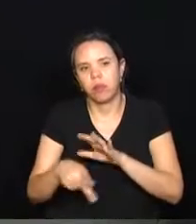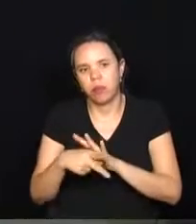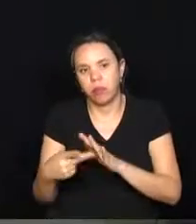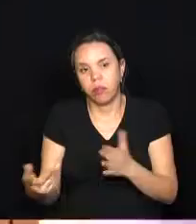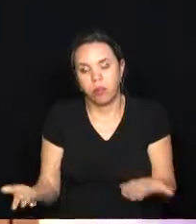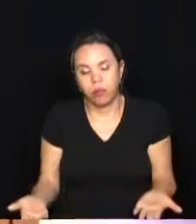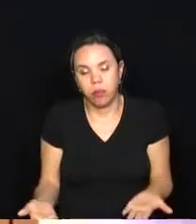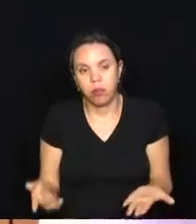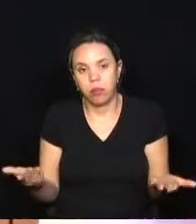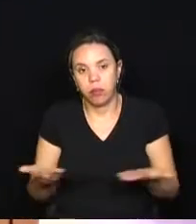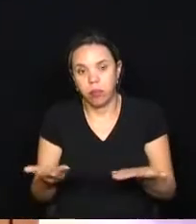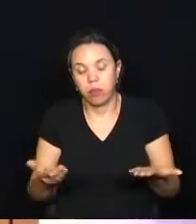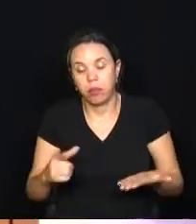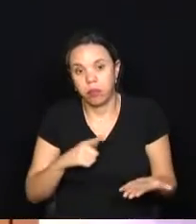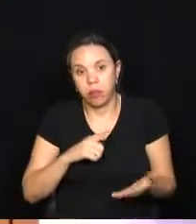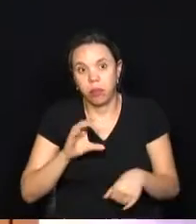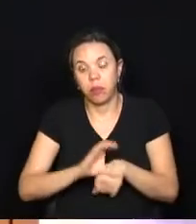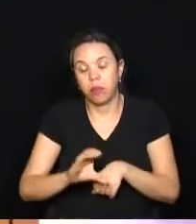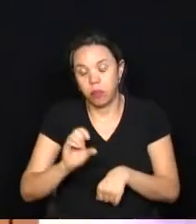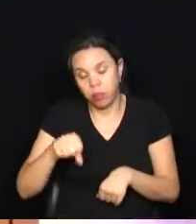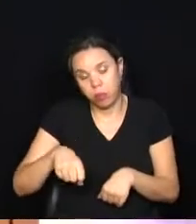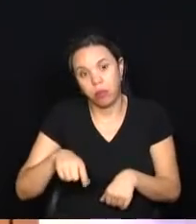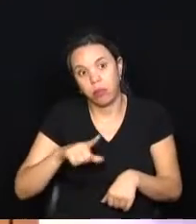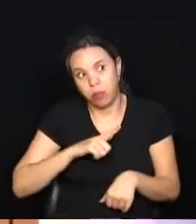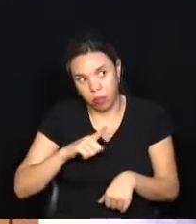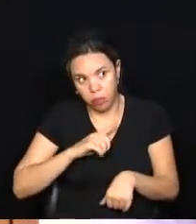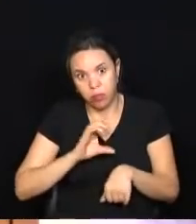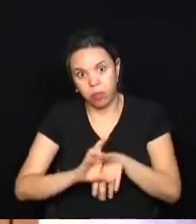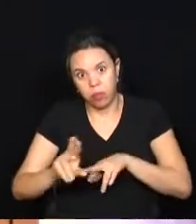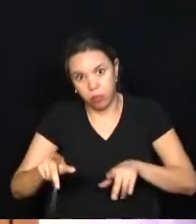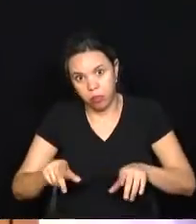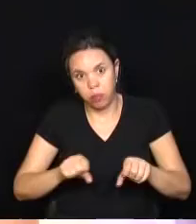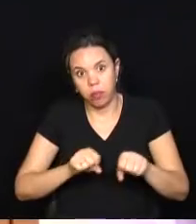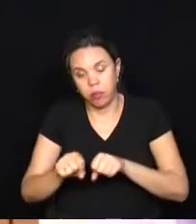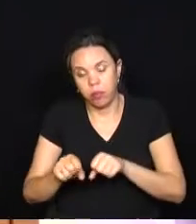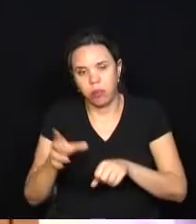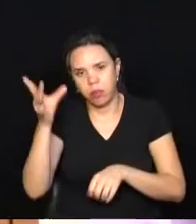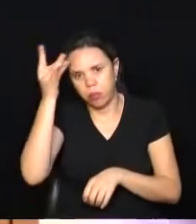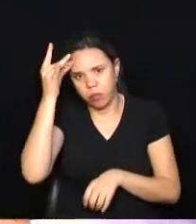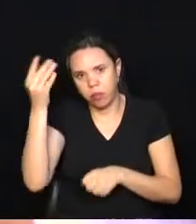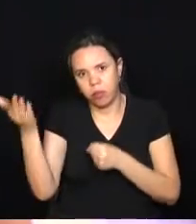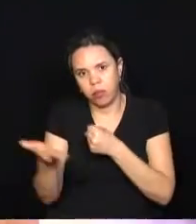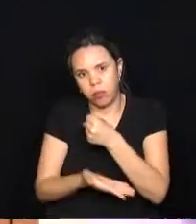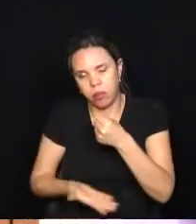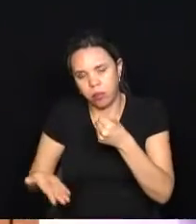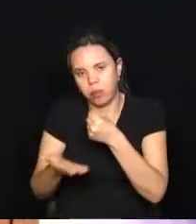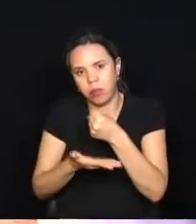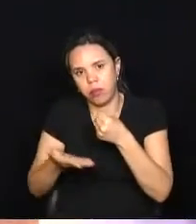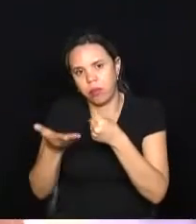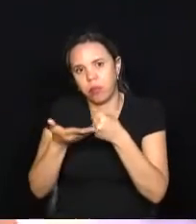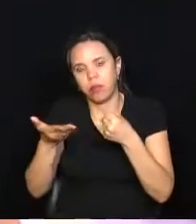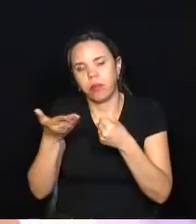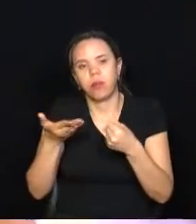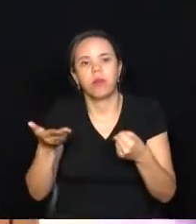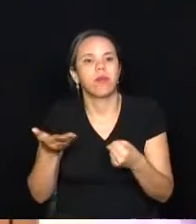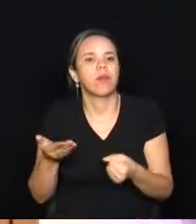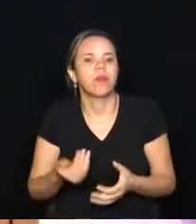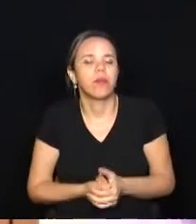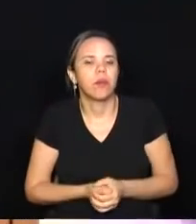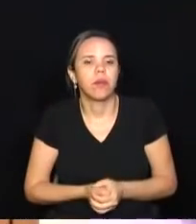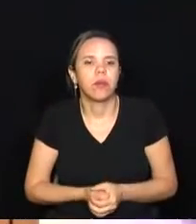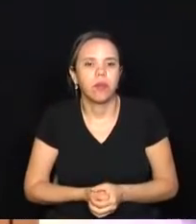né? Agora que você tem cursos, né? Cursos de formação básica, né? E